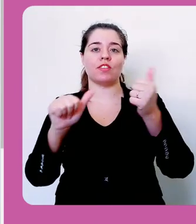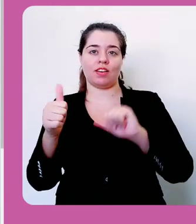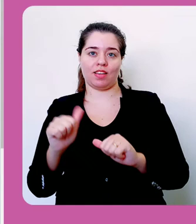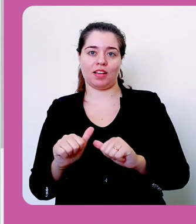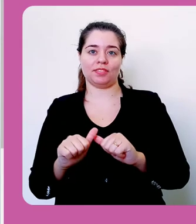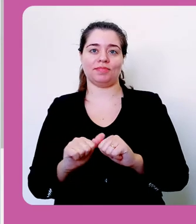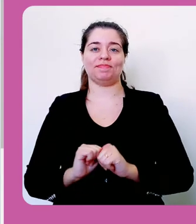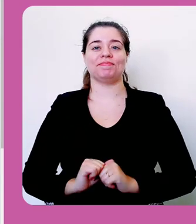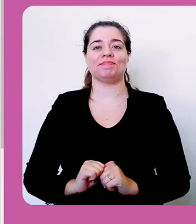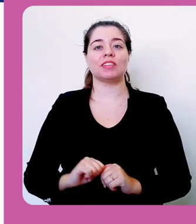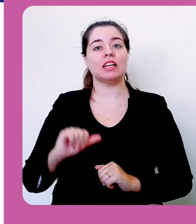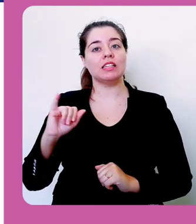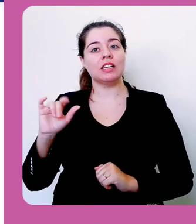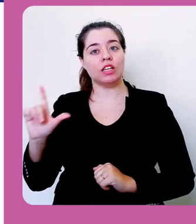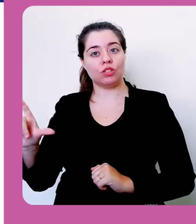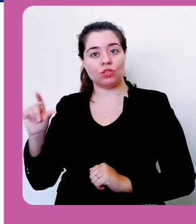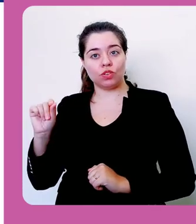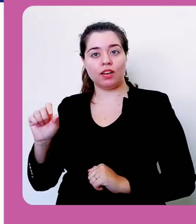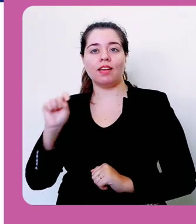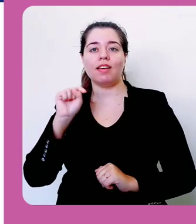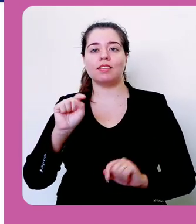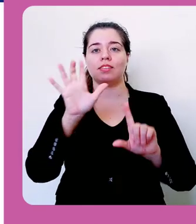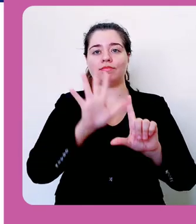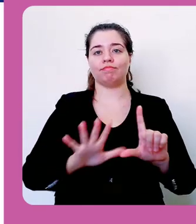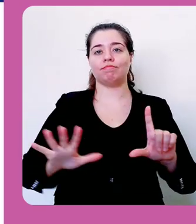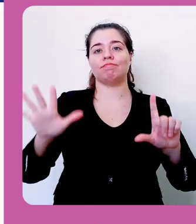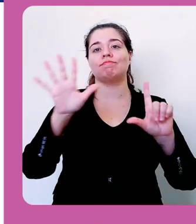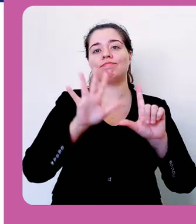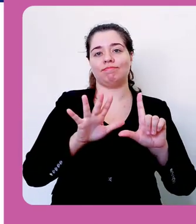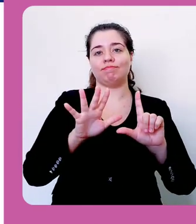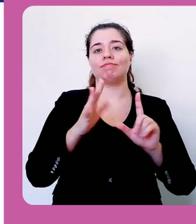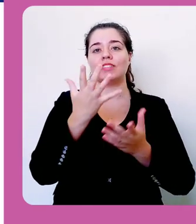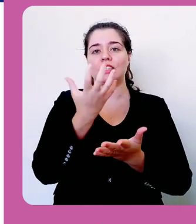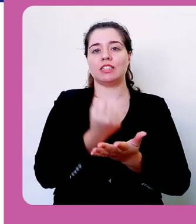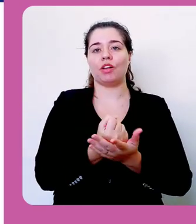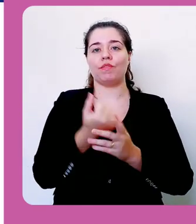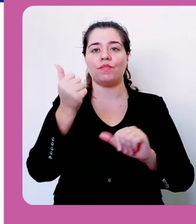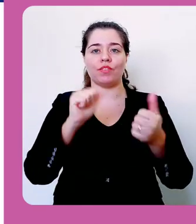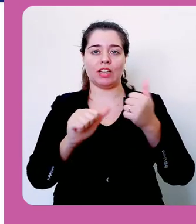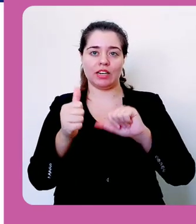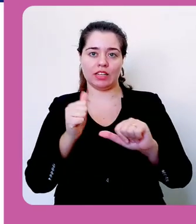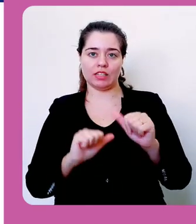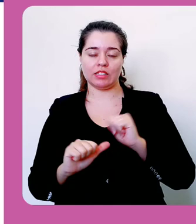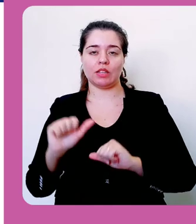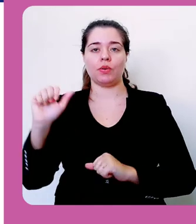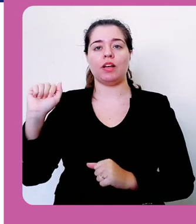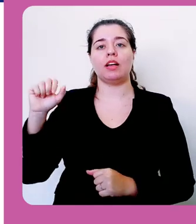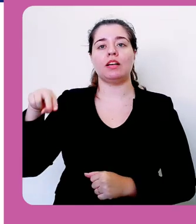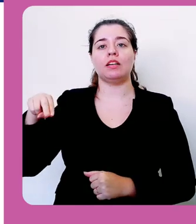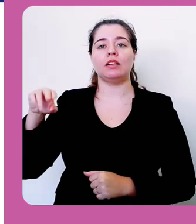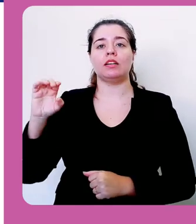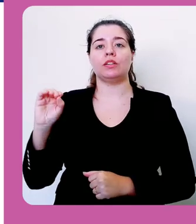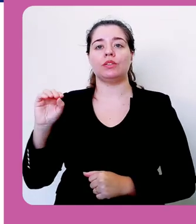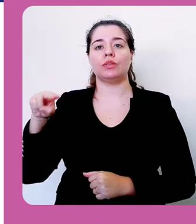veriam a salvar a avaliação anônima. Ok?